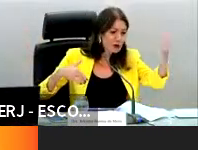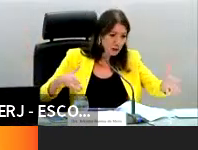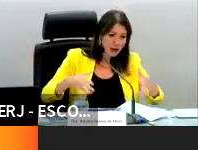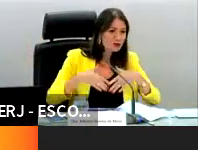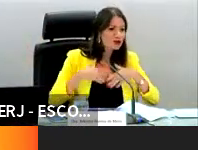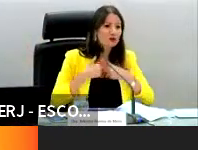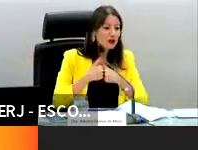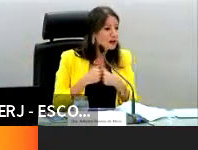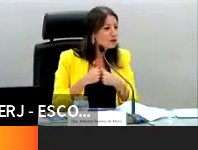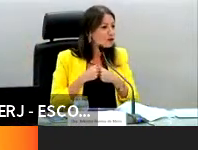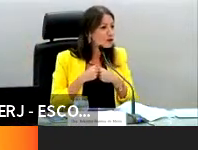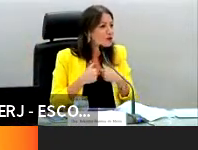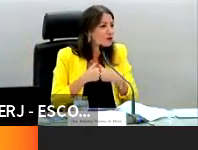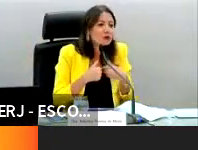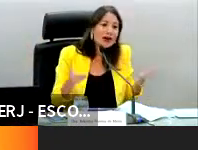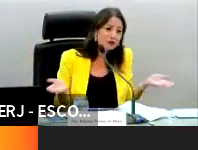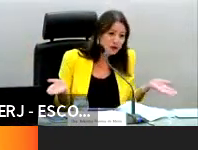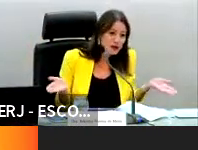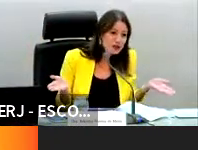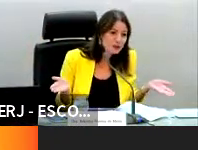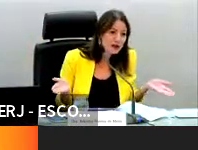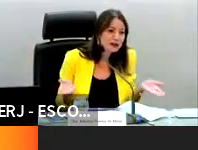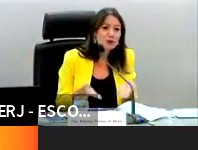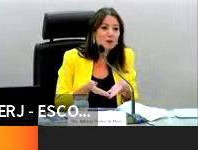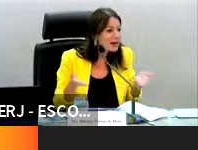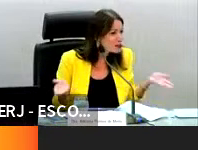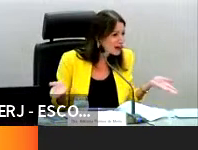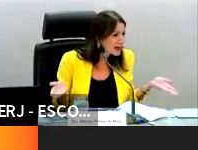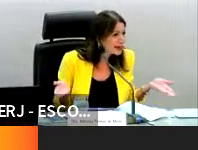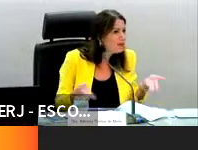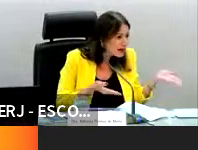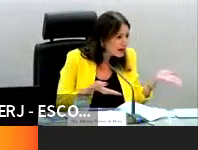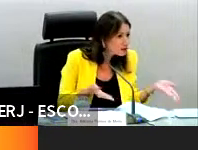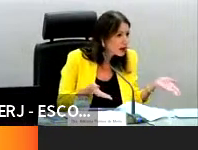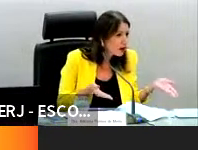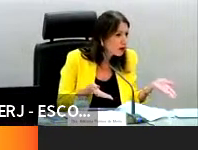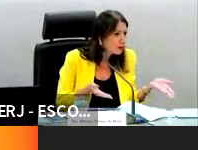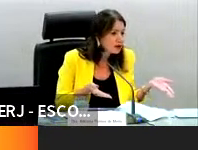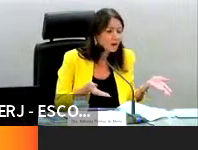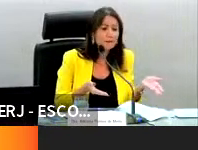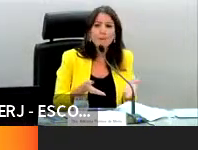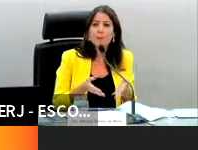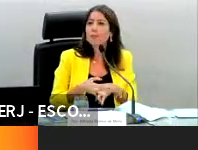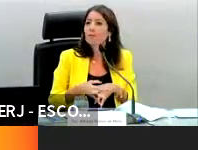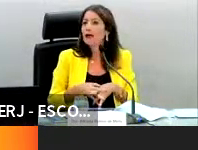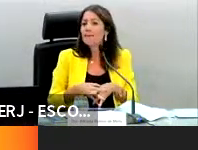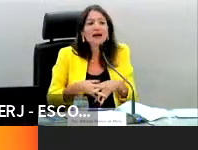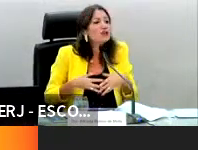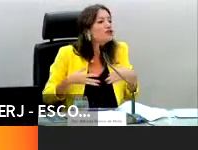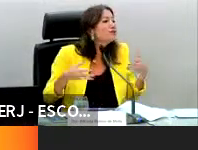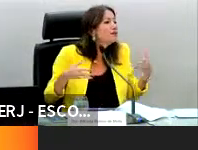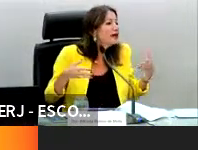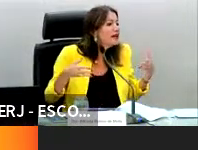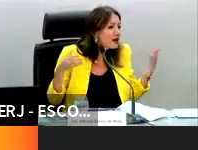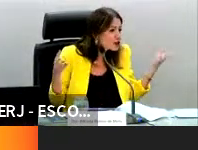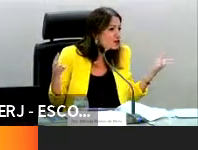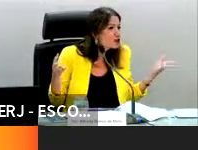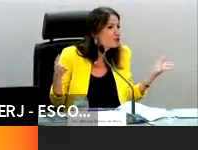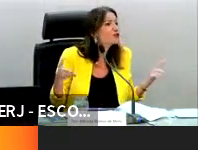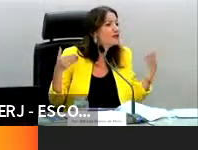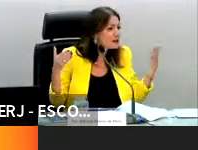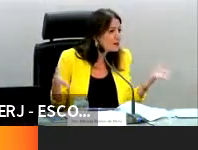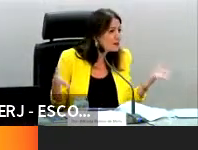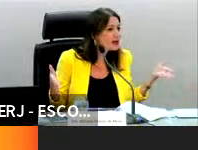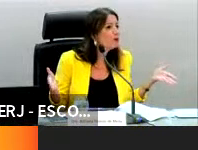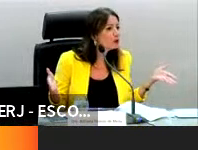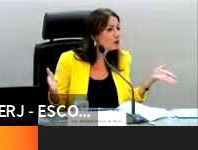os europeus, que eu também sou, foi meu doutorado foi na Espanha, então meu berço acadêmico é espanhol, mas eu acho que nós temos